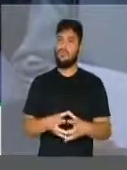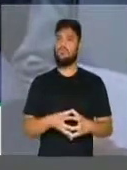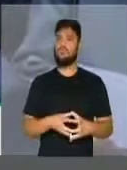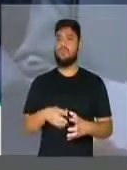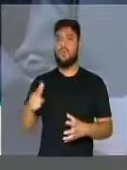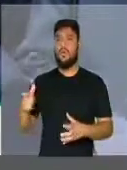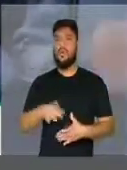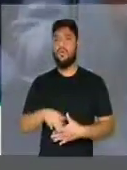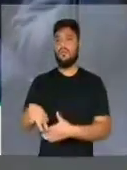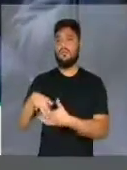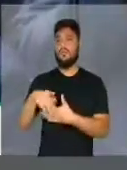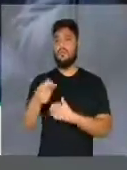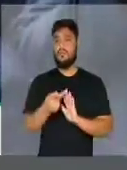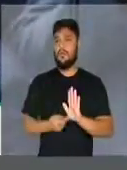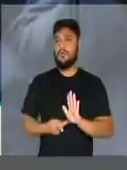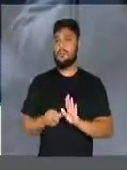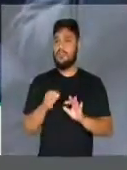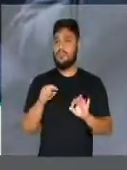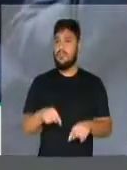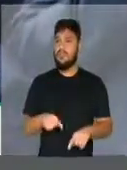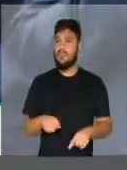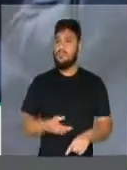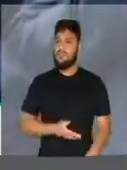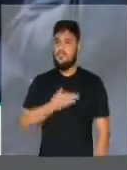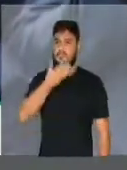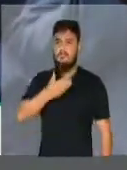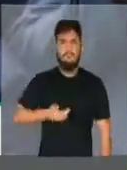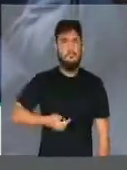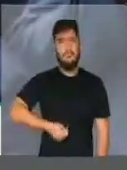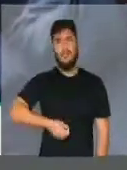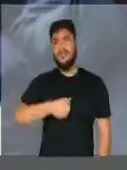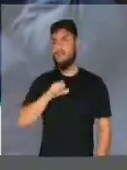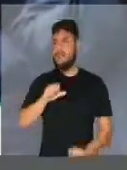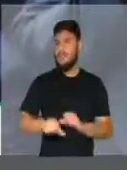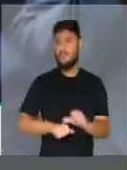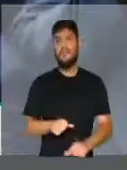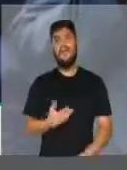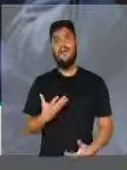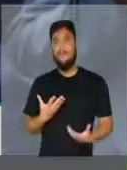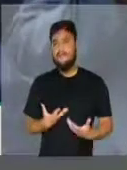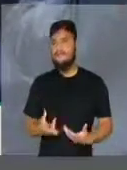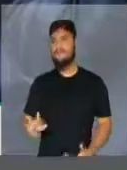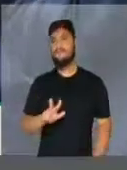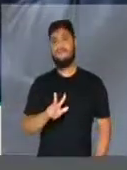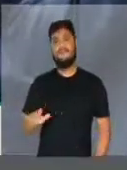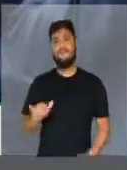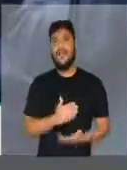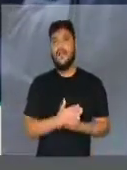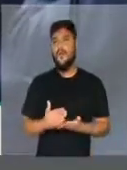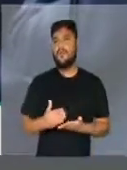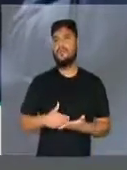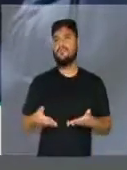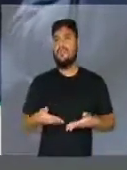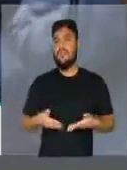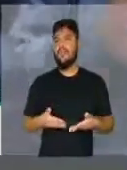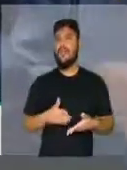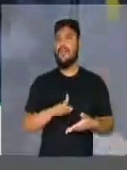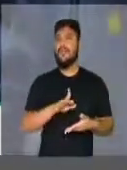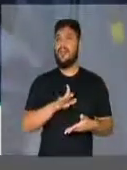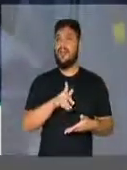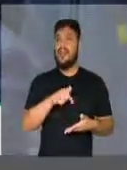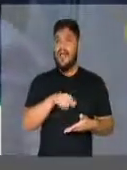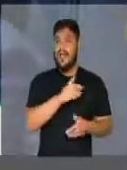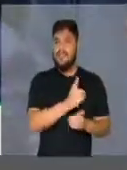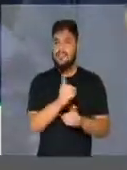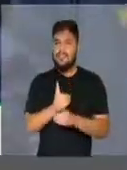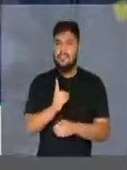líderes, um projeto dessa natureza. Ele vai revolucionar, porque nós vamos começar a dar números, nós vamos começar a dar nome,